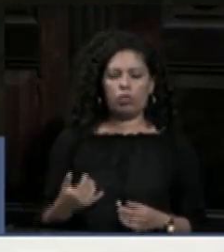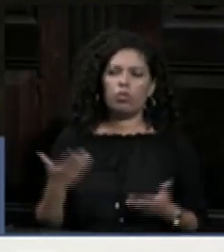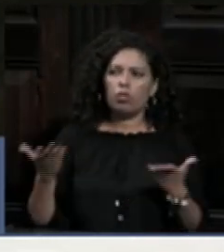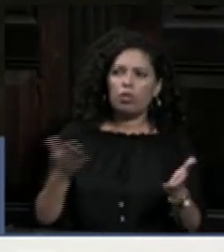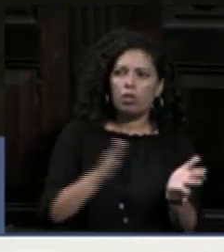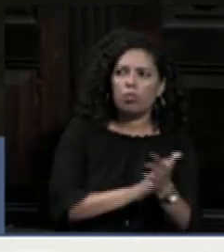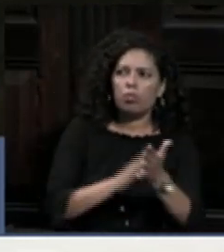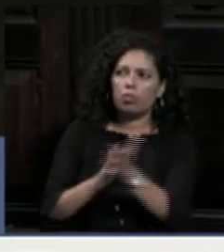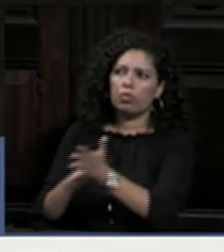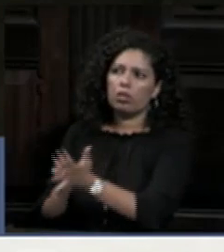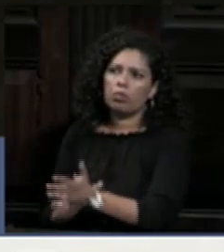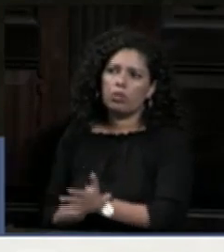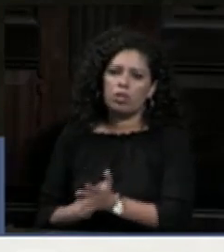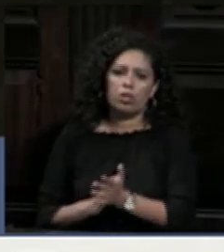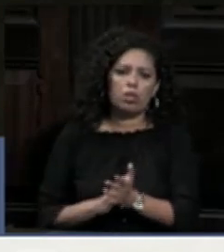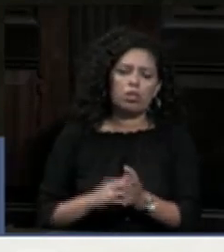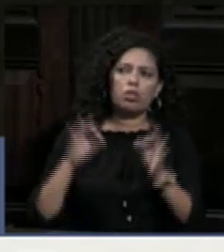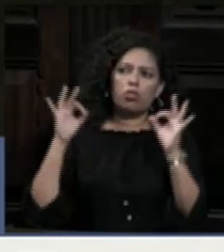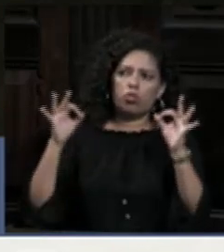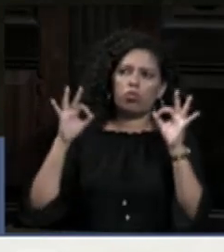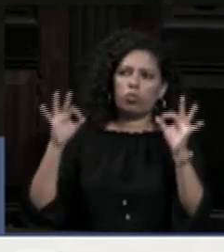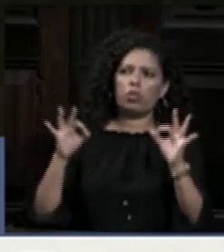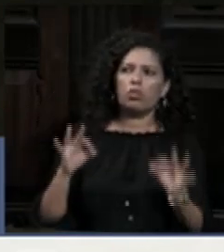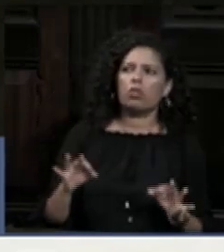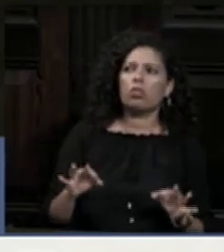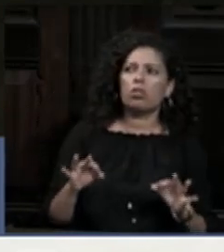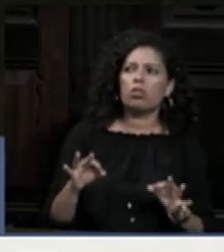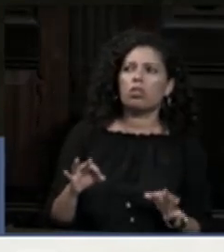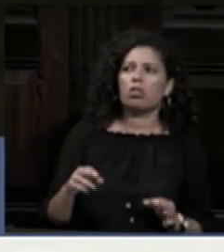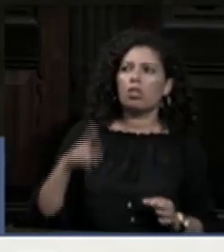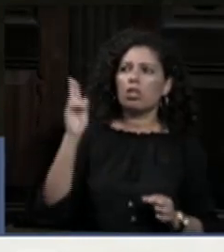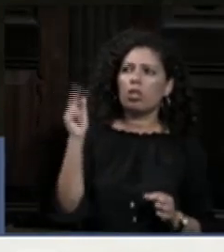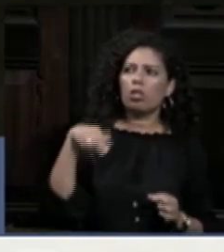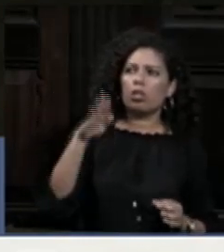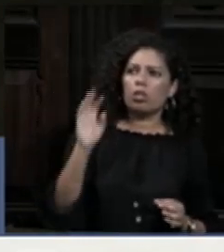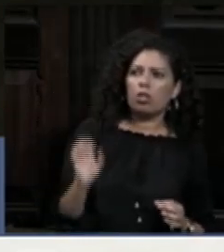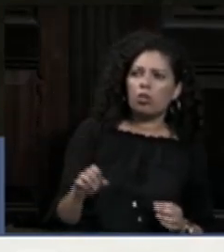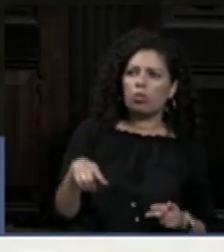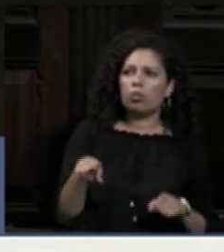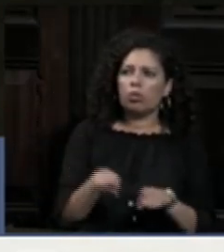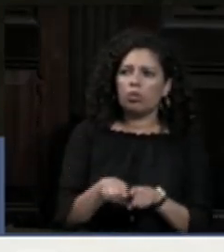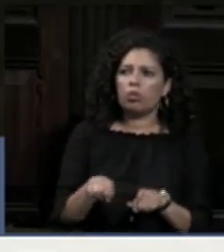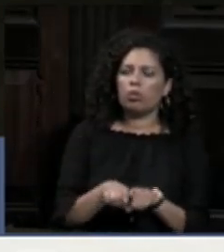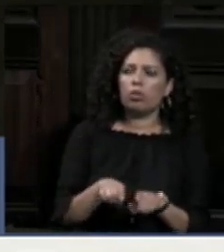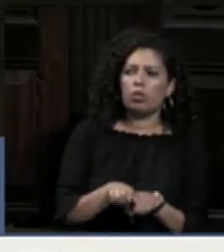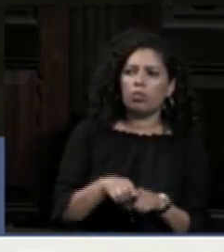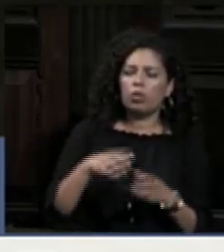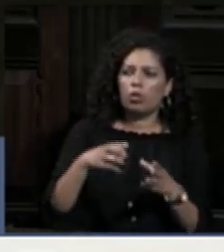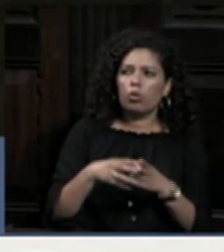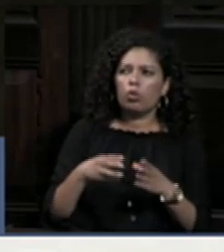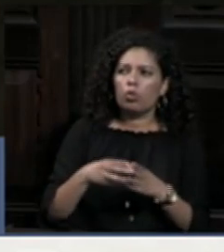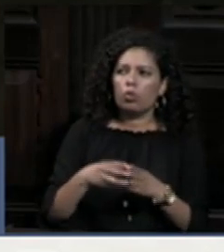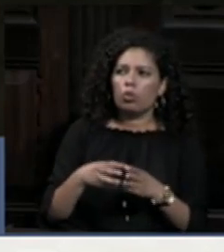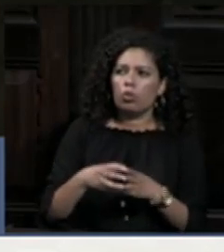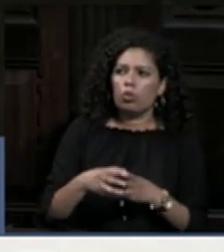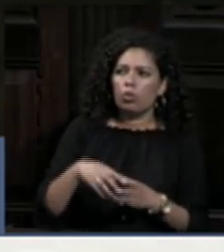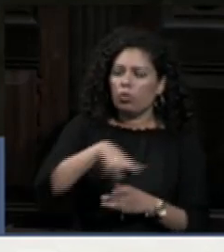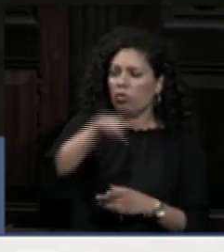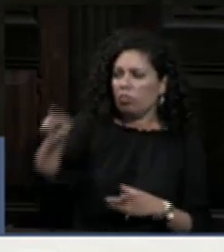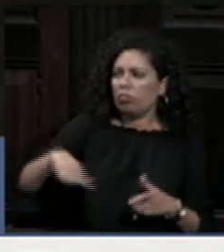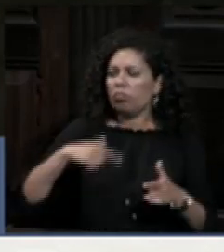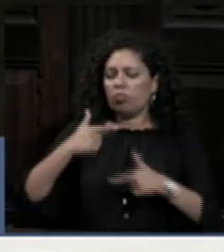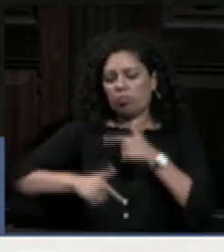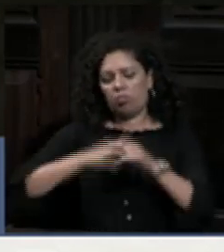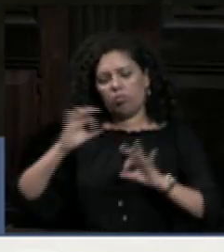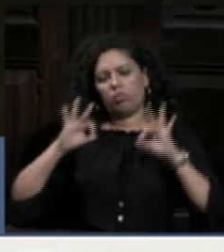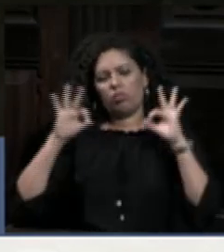parabenizar em especial a silva e todo o pessoal decea parabéns pela luta de vocês pelo trabalho brilhante que vocês fizeram e